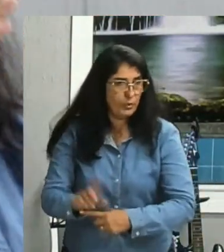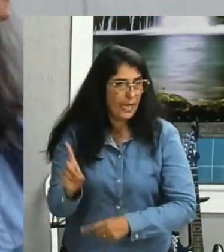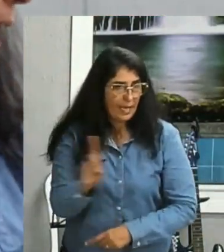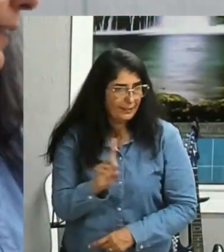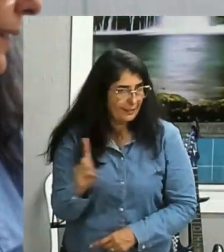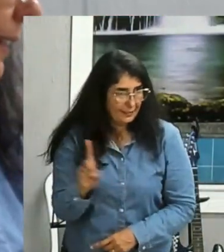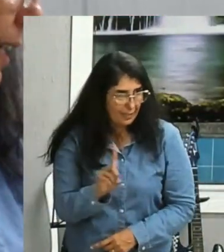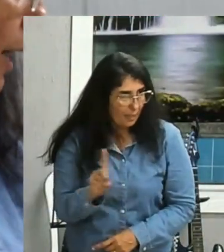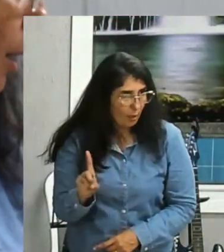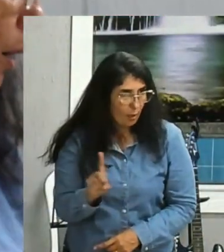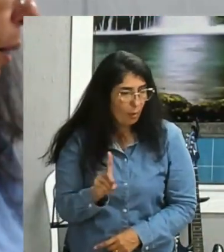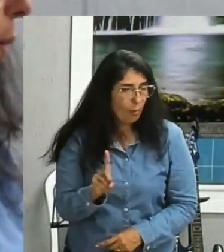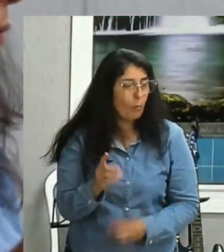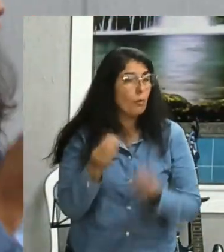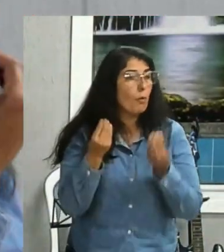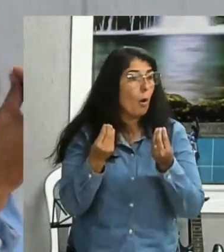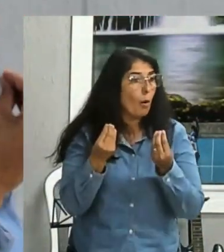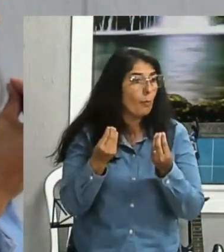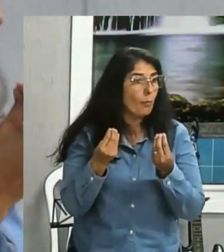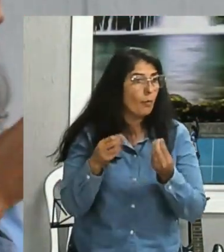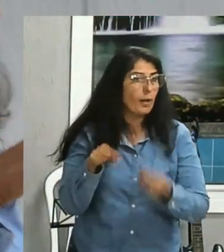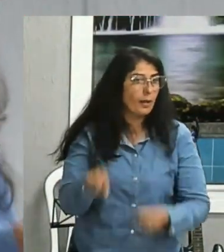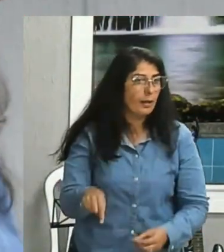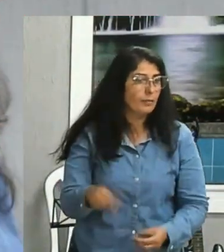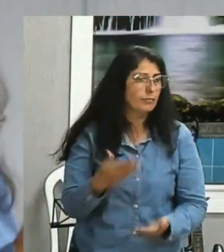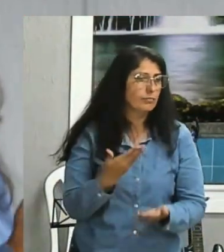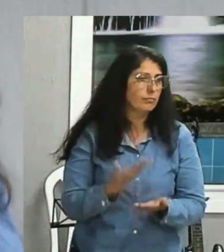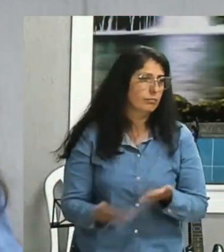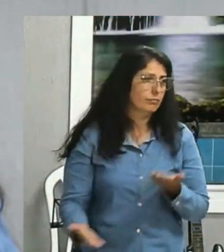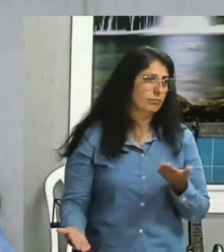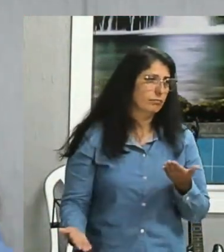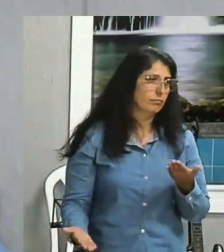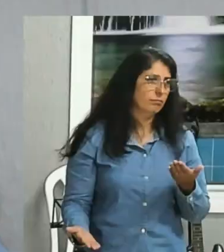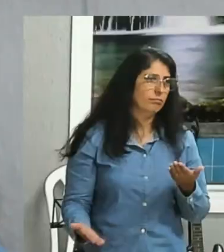desses casos, as pessoas iriam perecer.